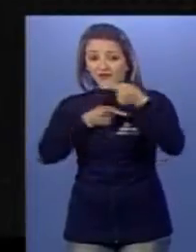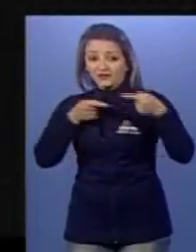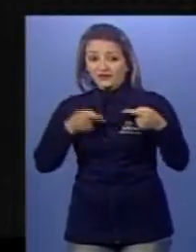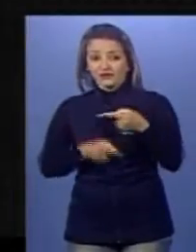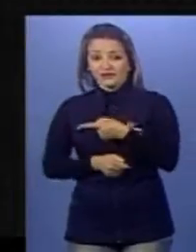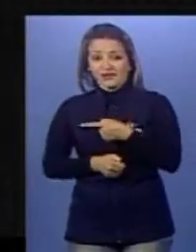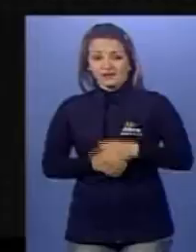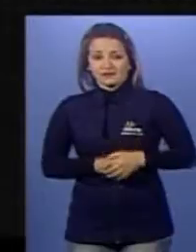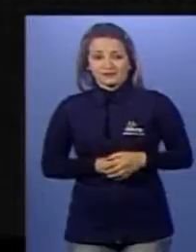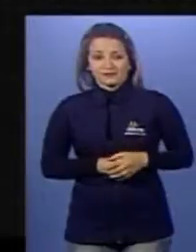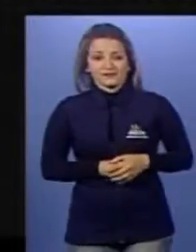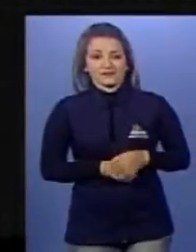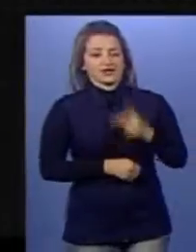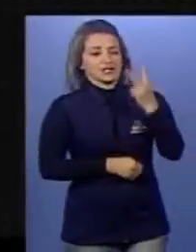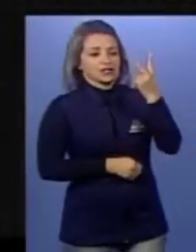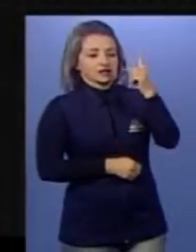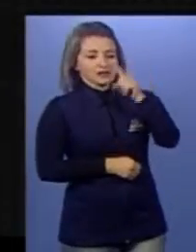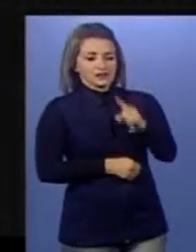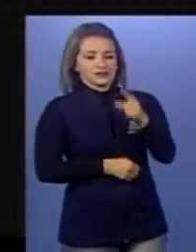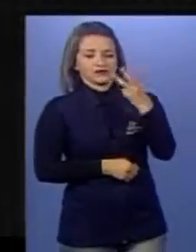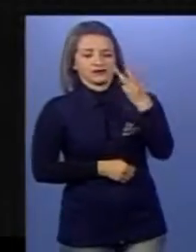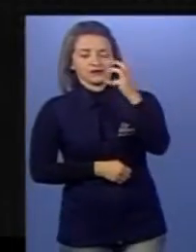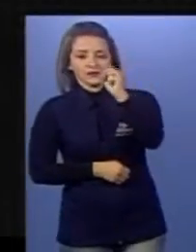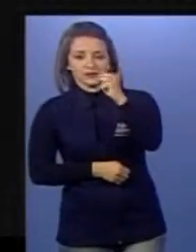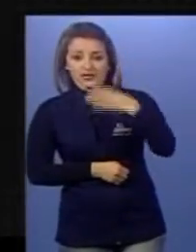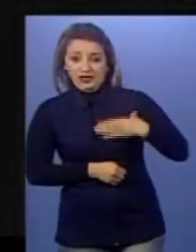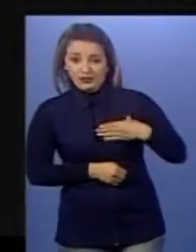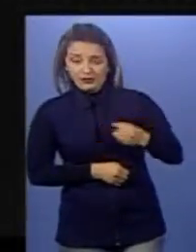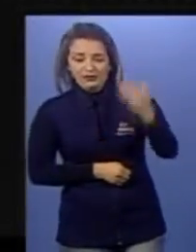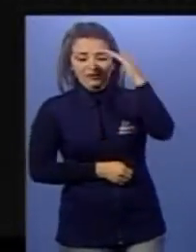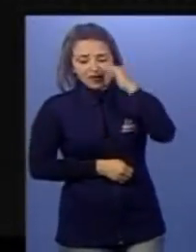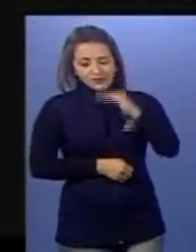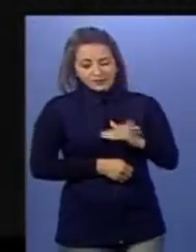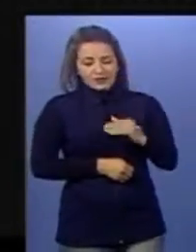2002 de 38 e um em 98